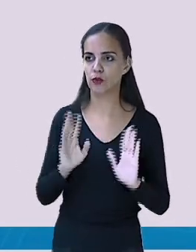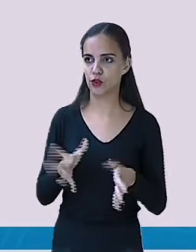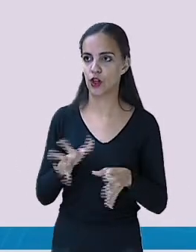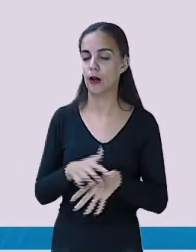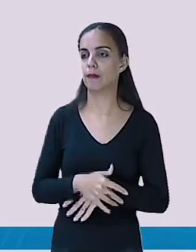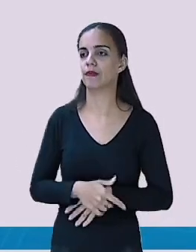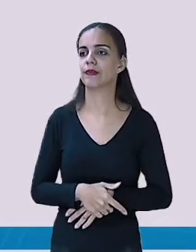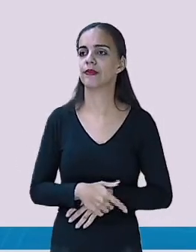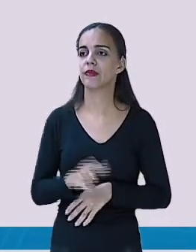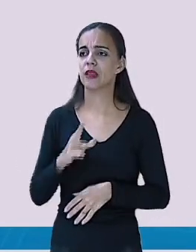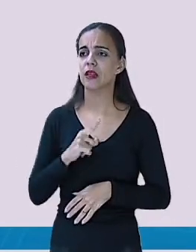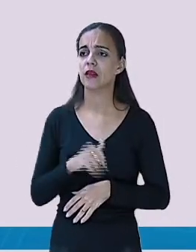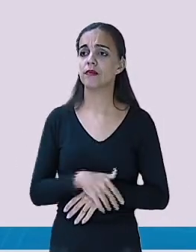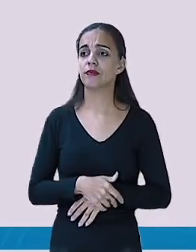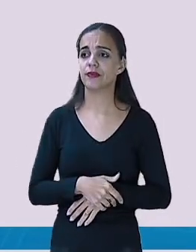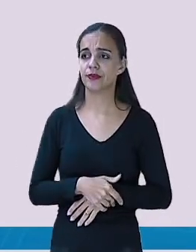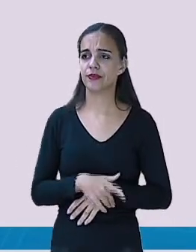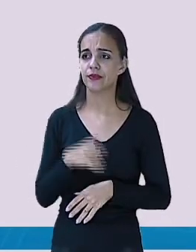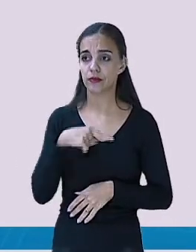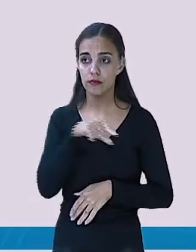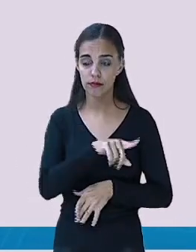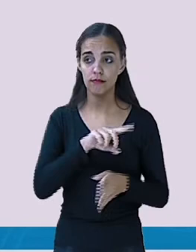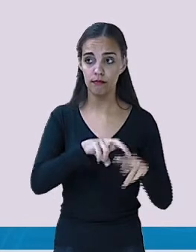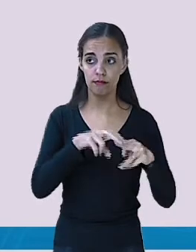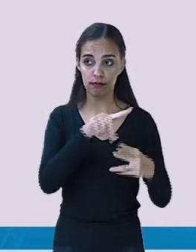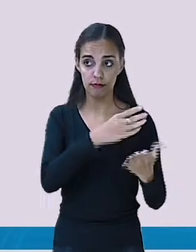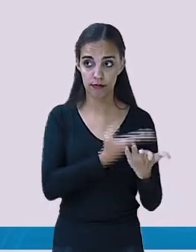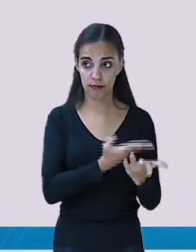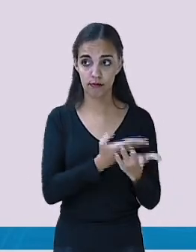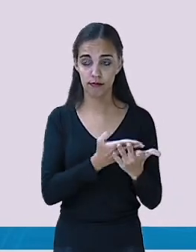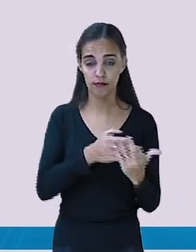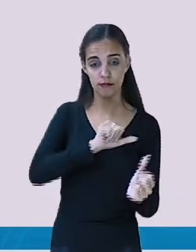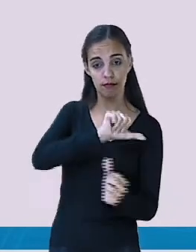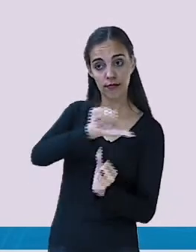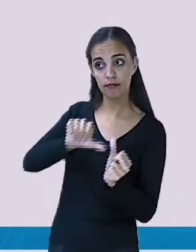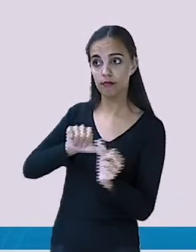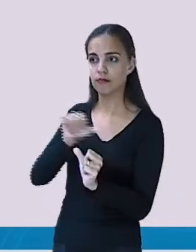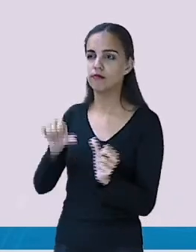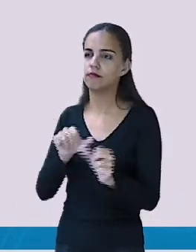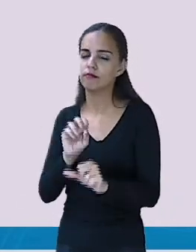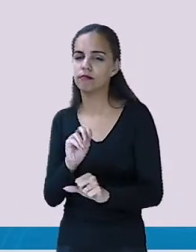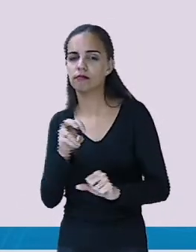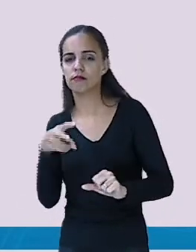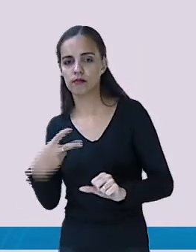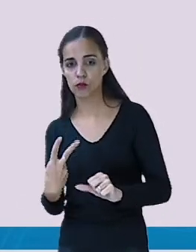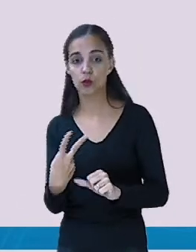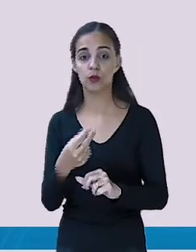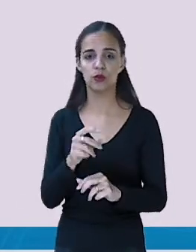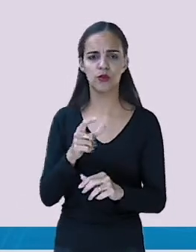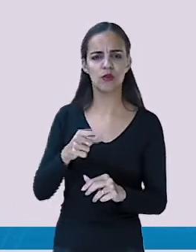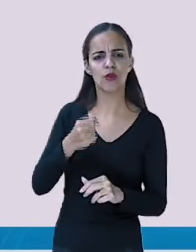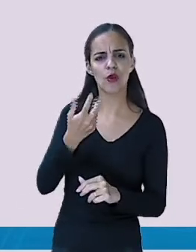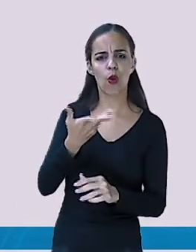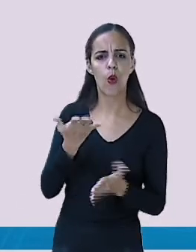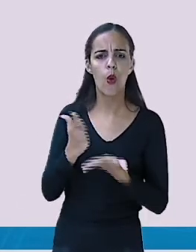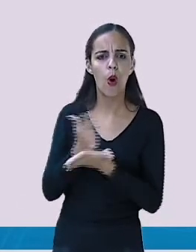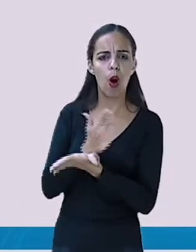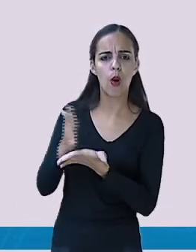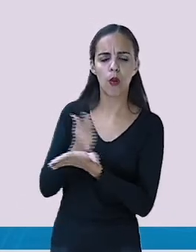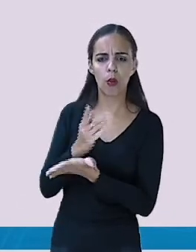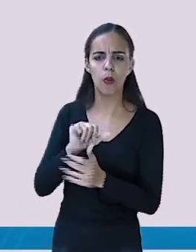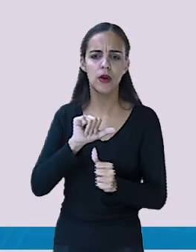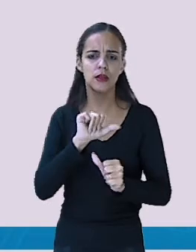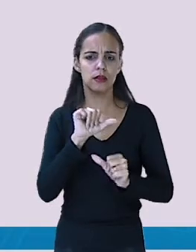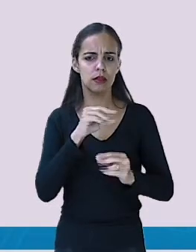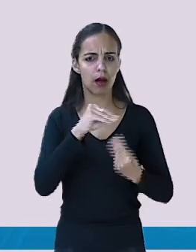simples e através do estudo das transformações ou reações a gente já